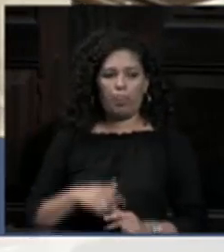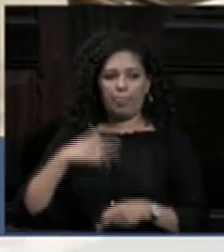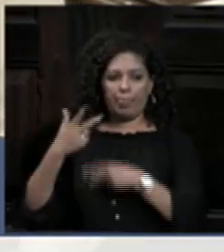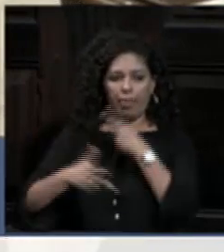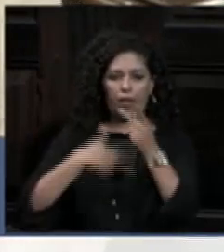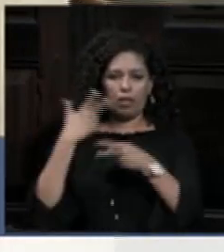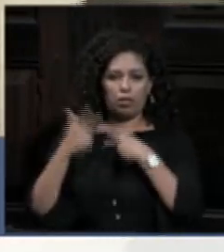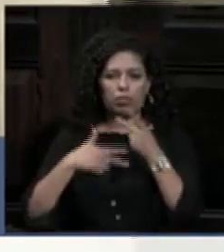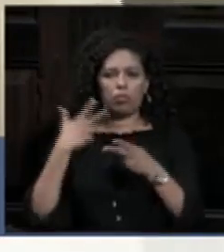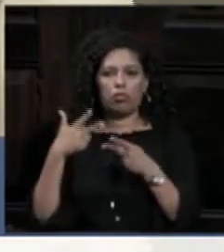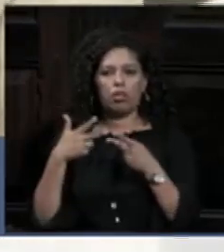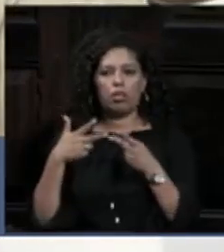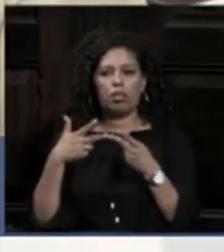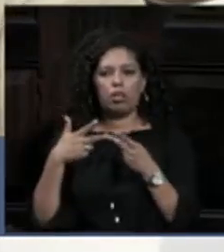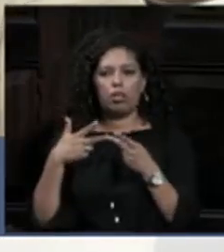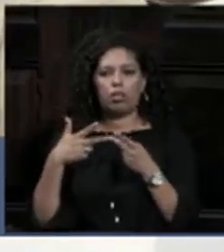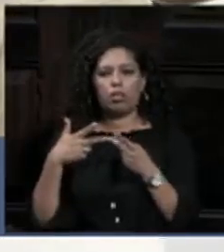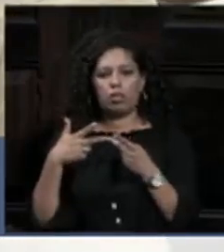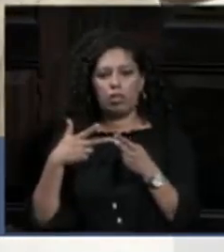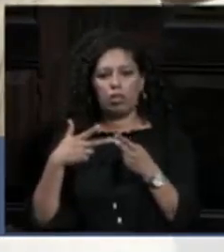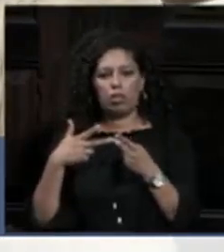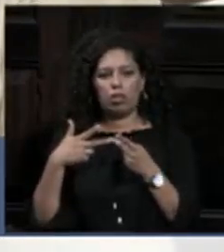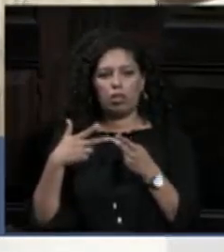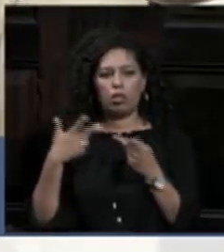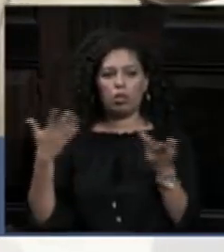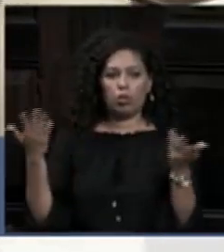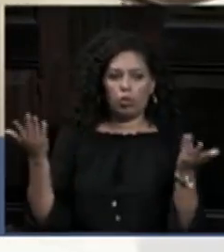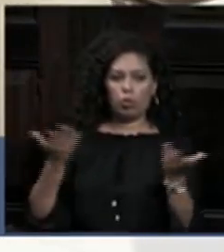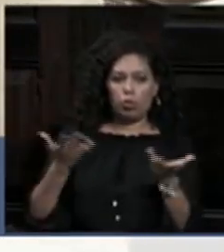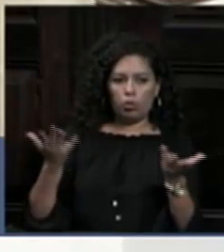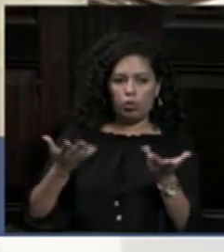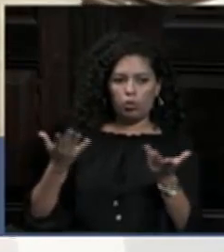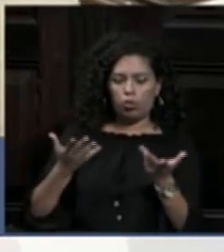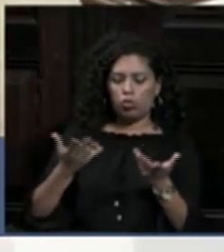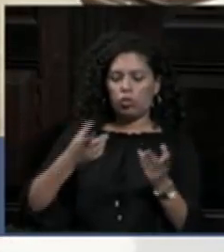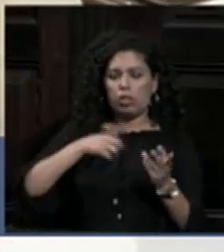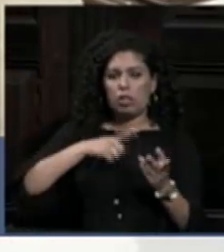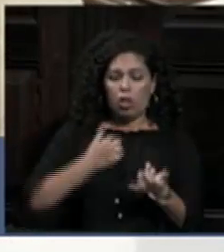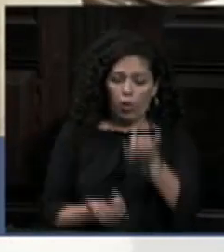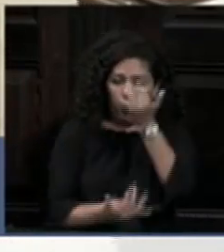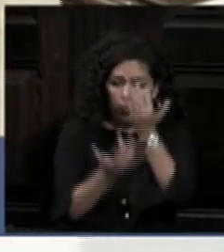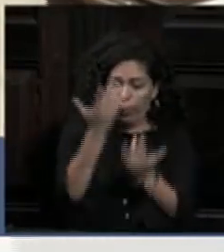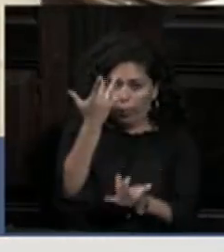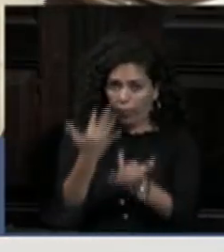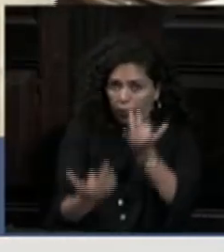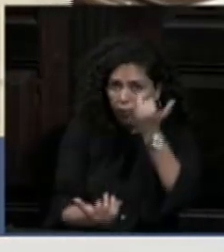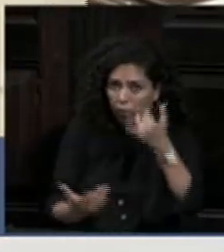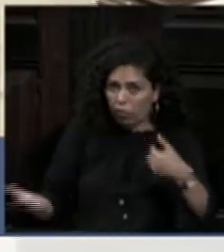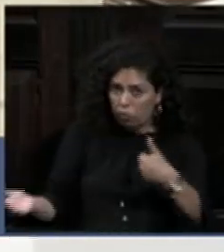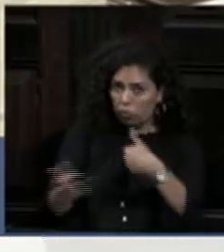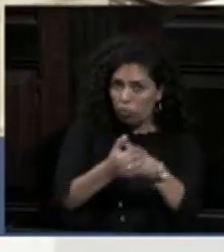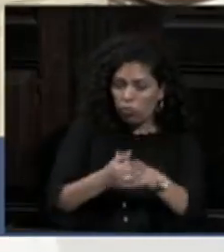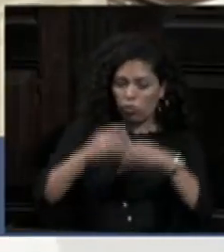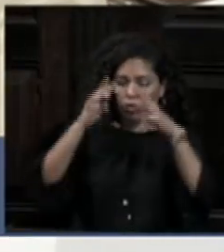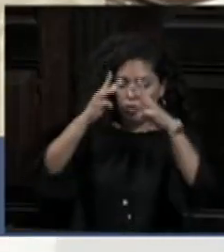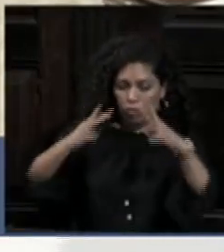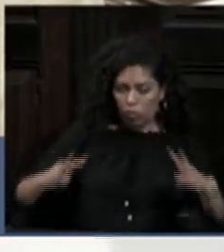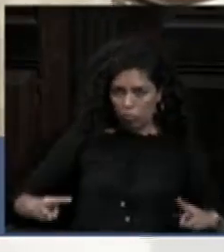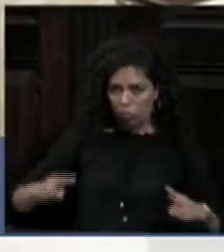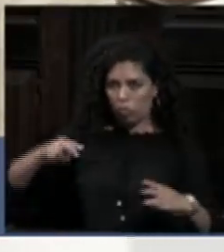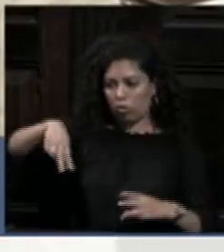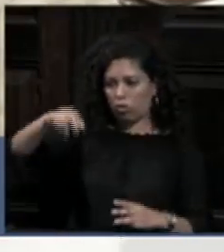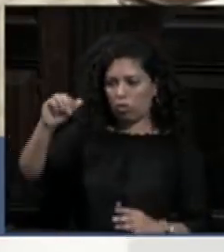mesma forma que nós temos hoje um incêndio criminoso dentro do museu